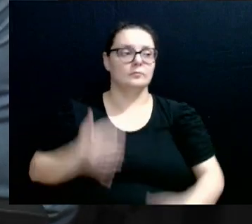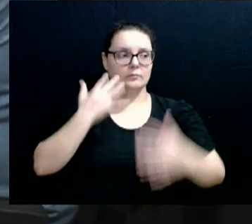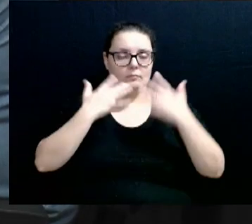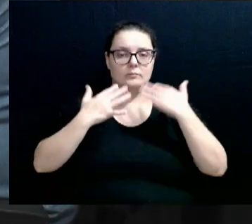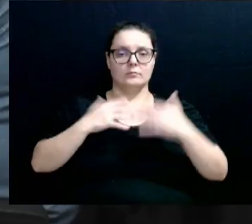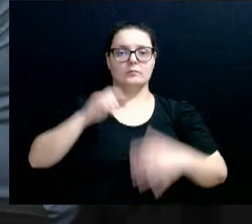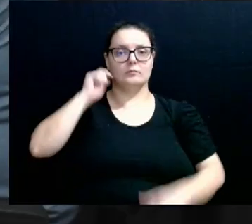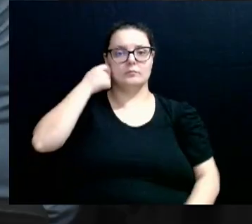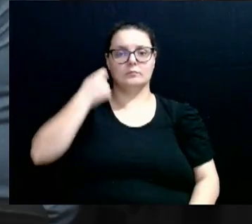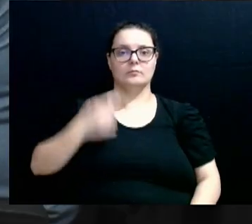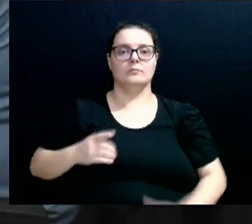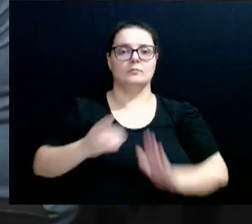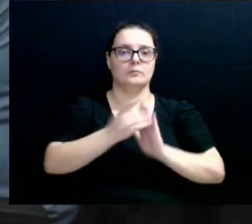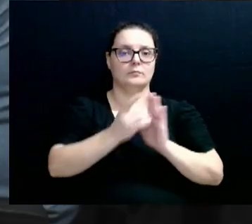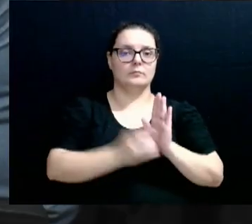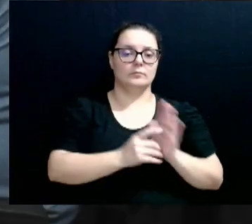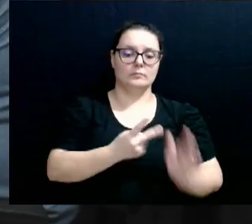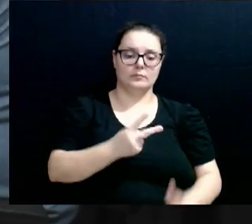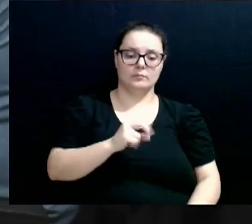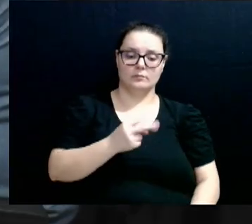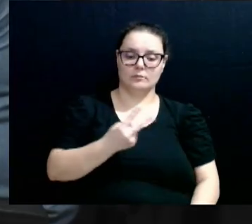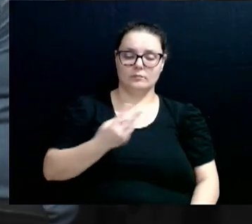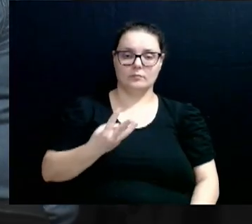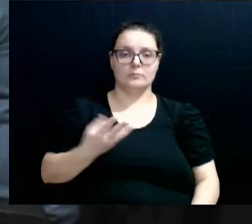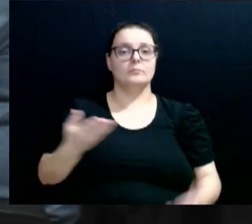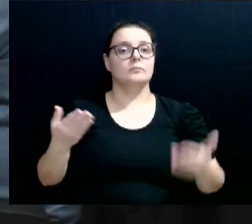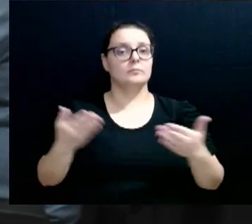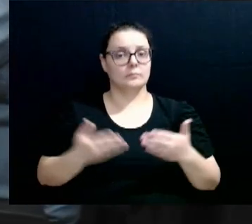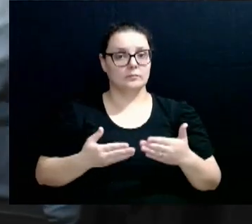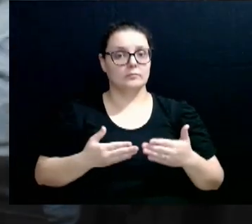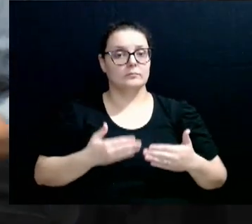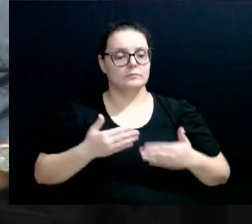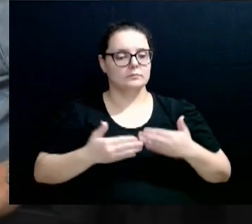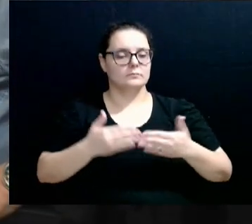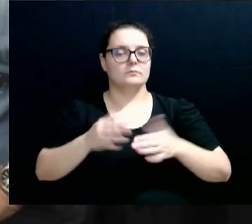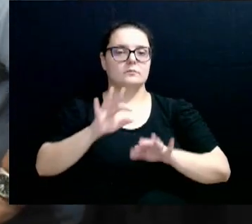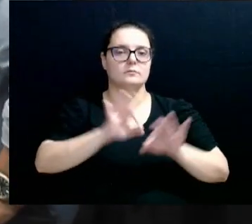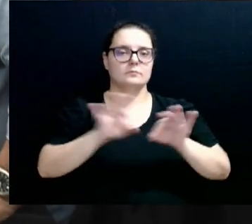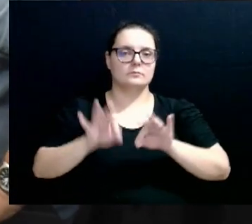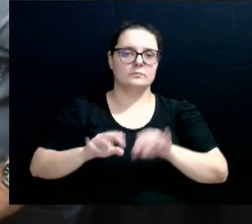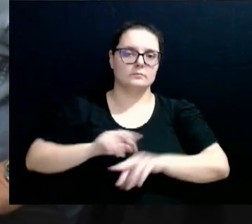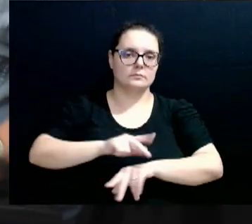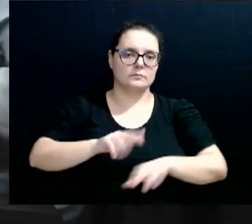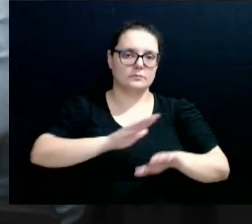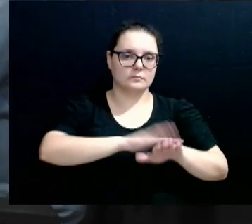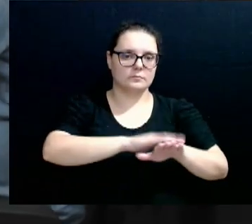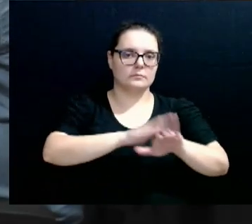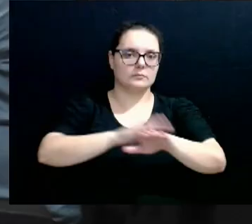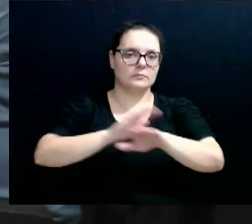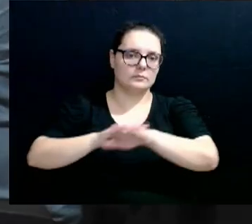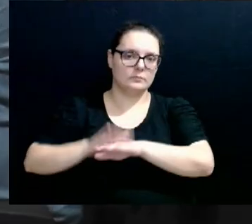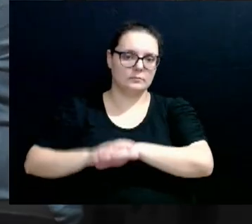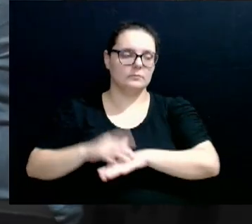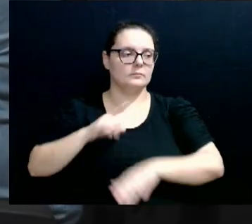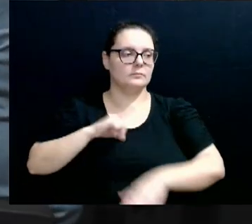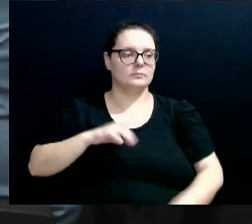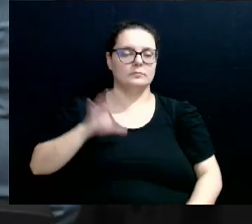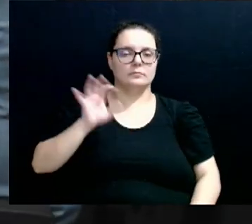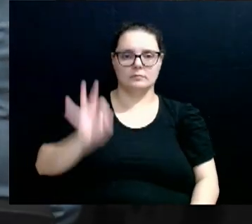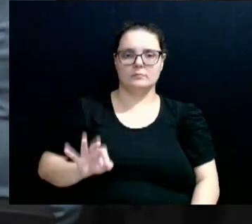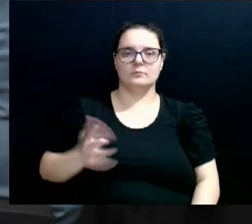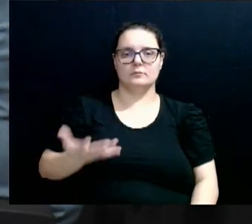em 2023 e que agora está formatando uma série de ações que tem exatamente